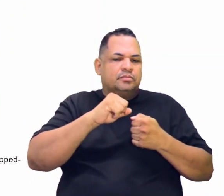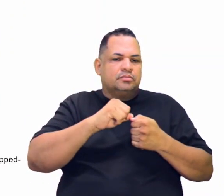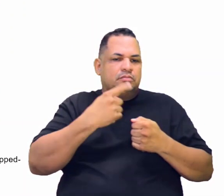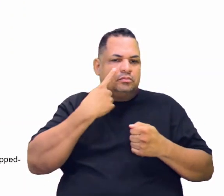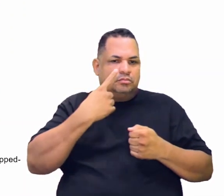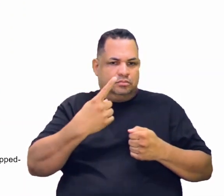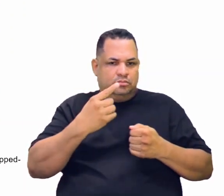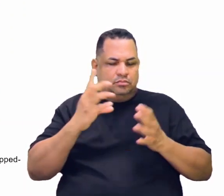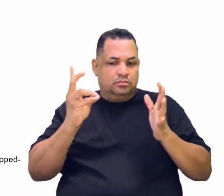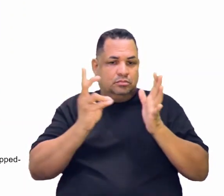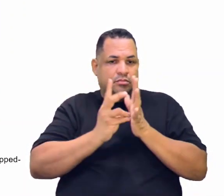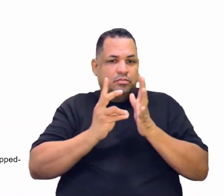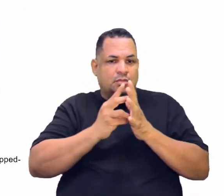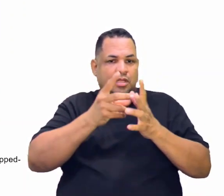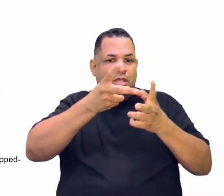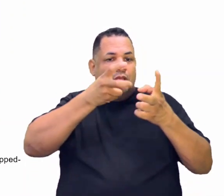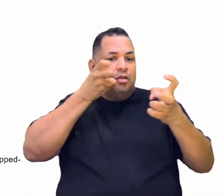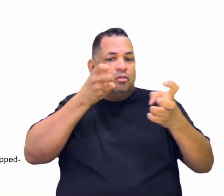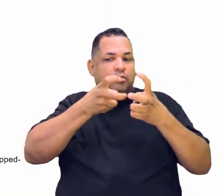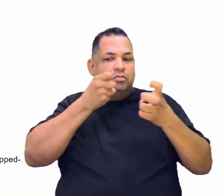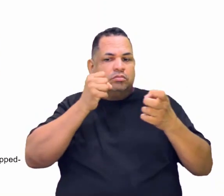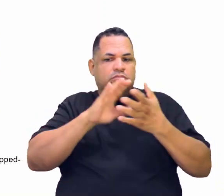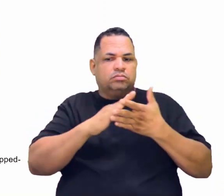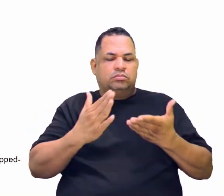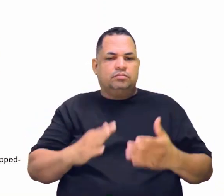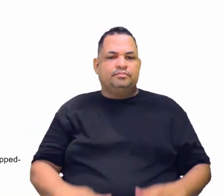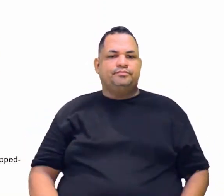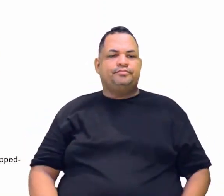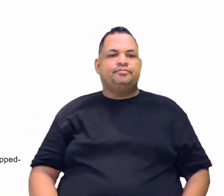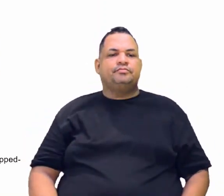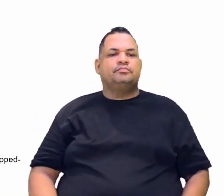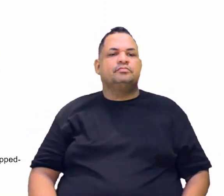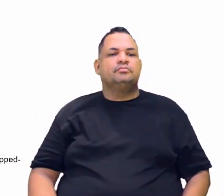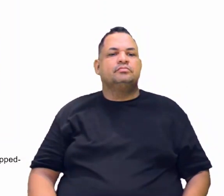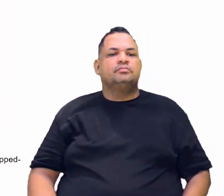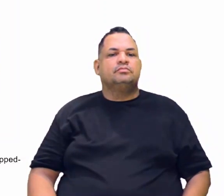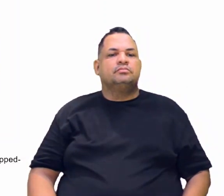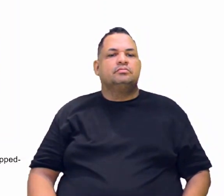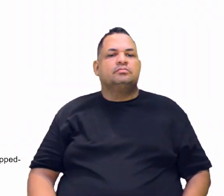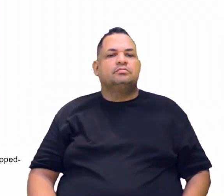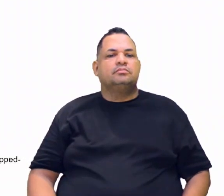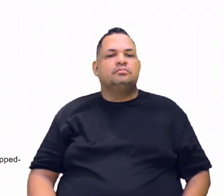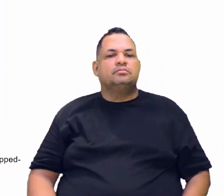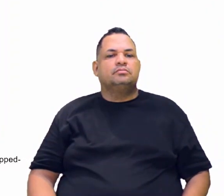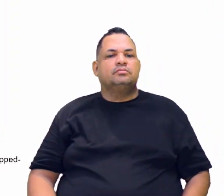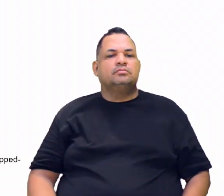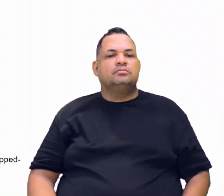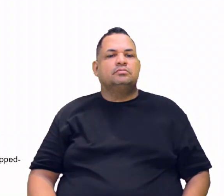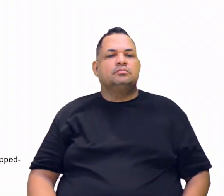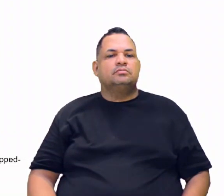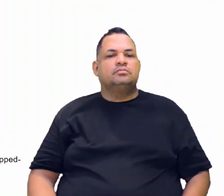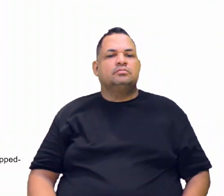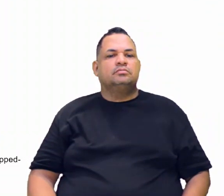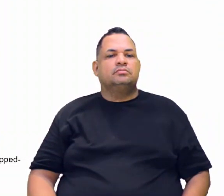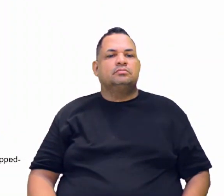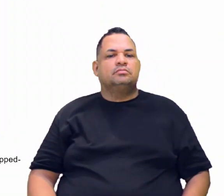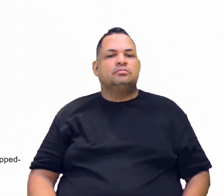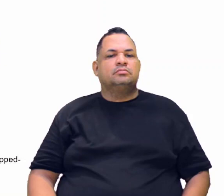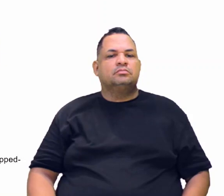o índio, inclusive, fica flechando. Mas olha só aqui, ó, a presença do